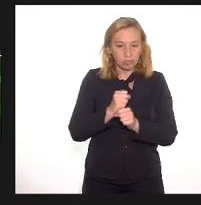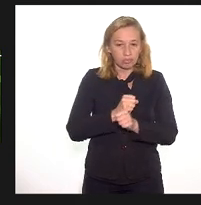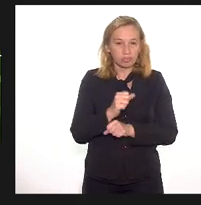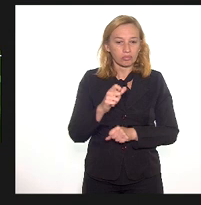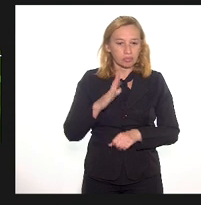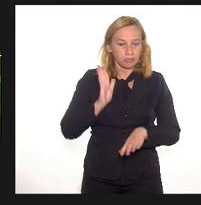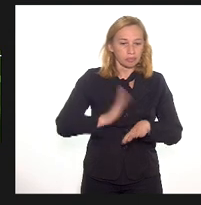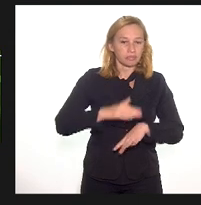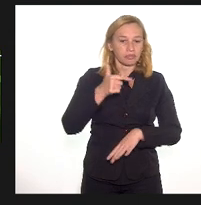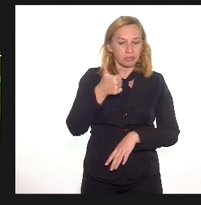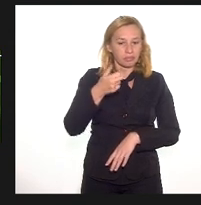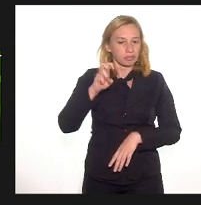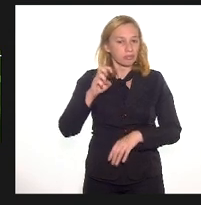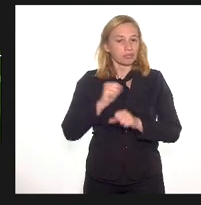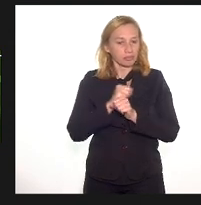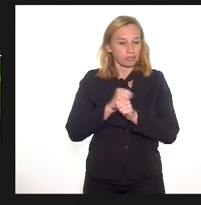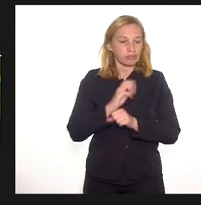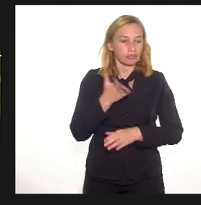de 15 anos.